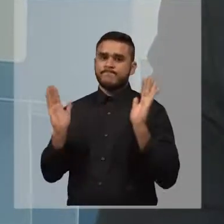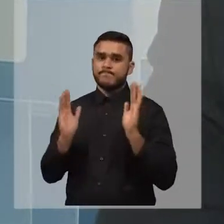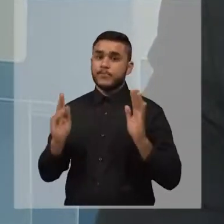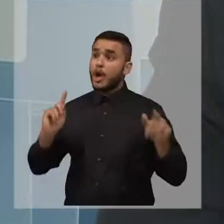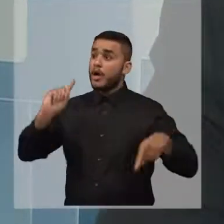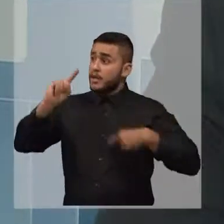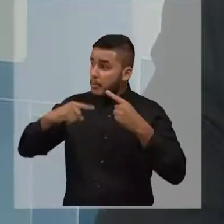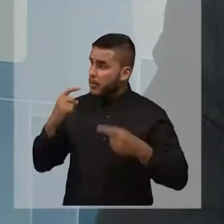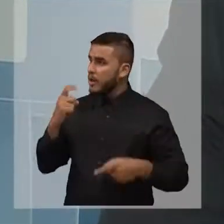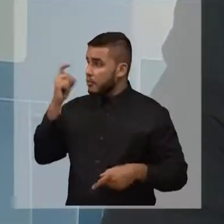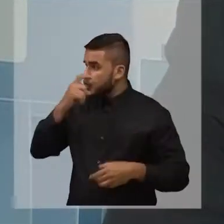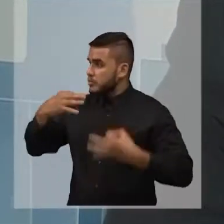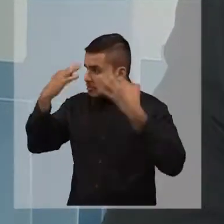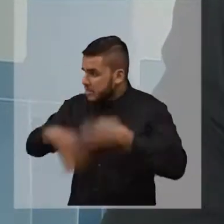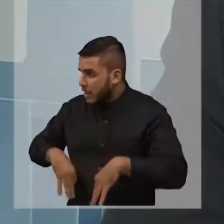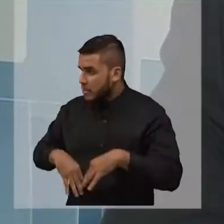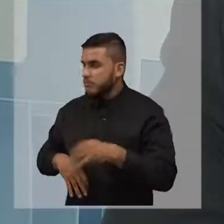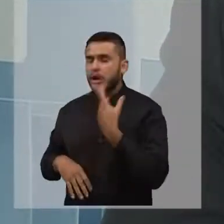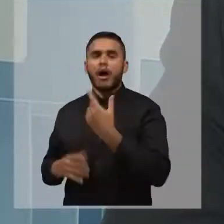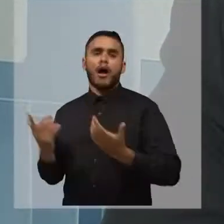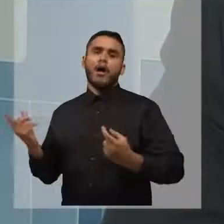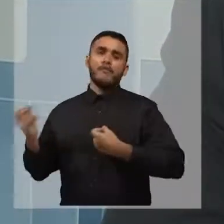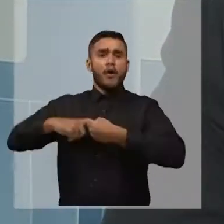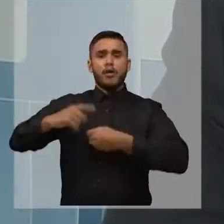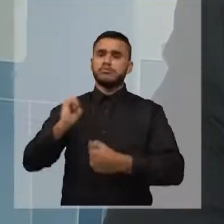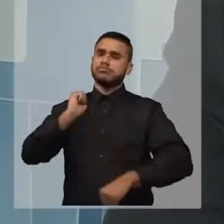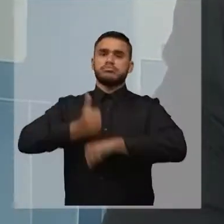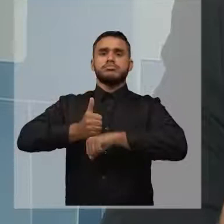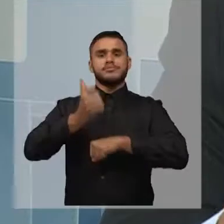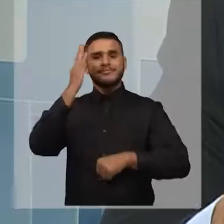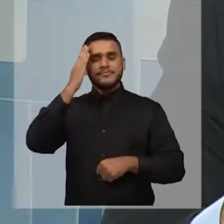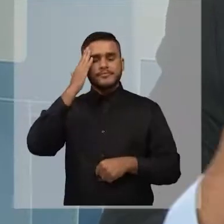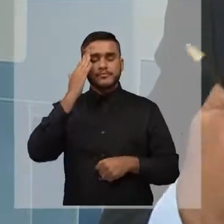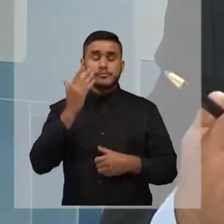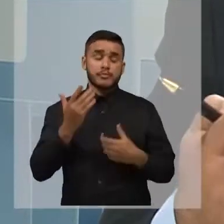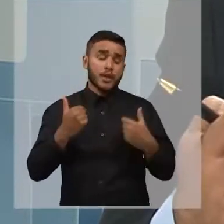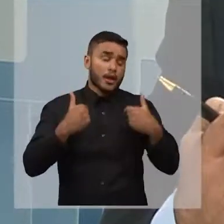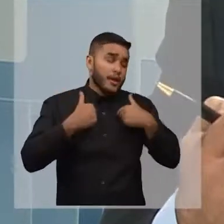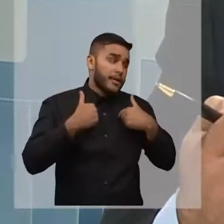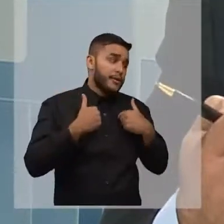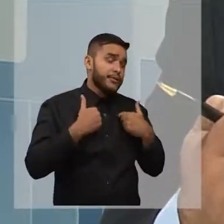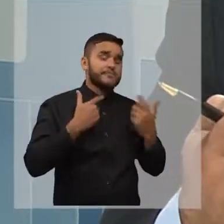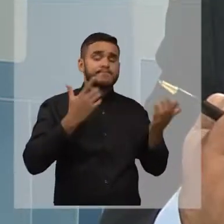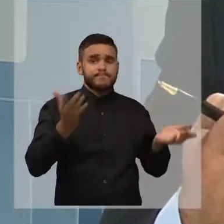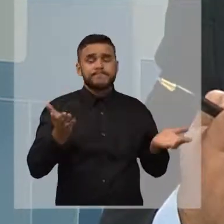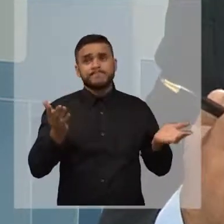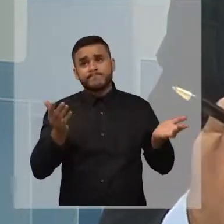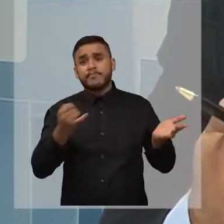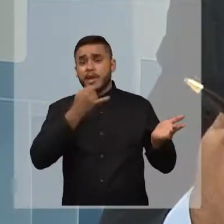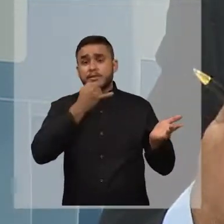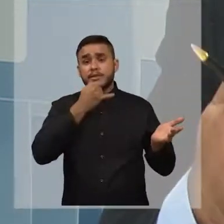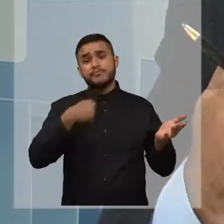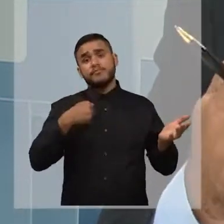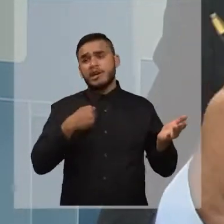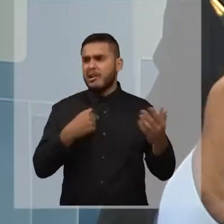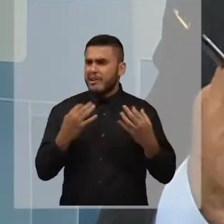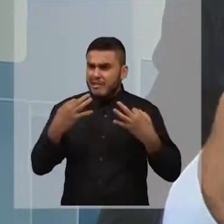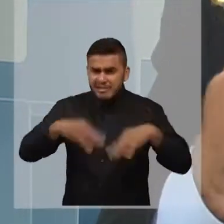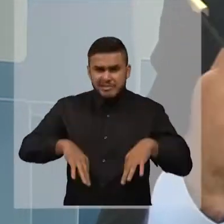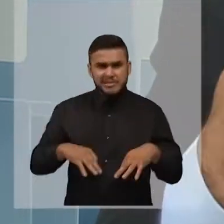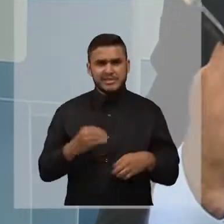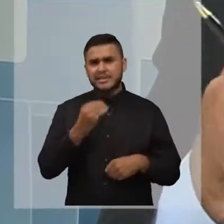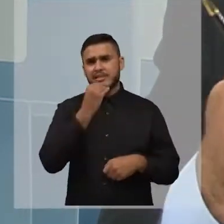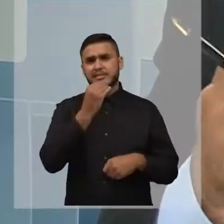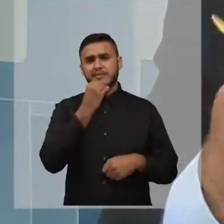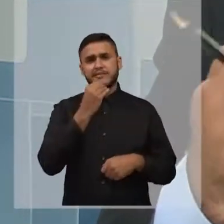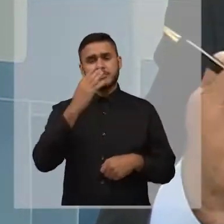depois ele retornou. Então eu acho que o presidente Bolsonaro faz a minha primeira decepção. Até tem uma coisa que